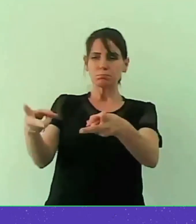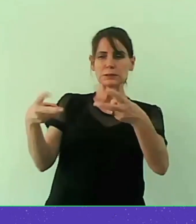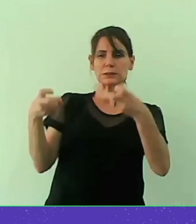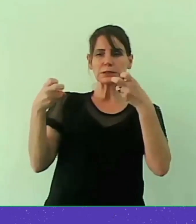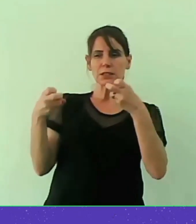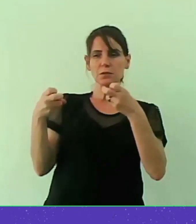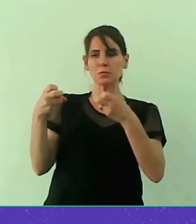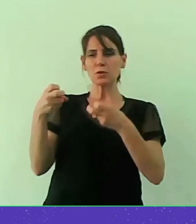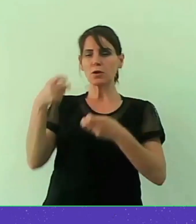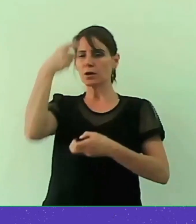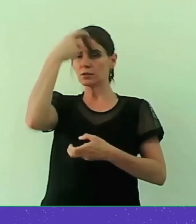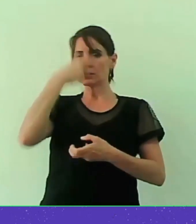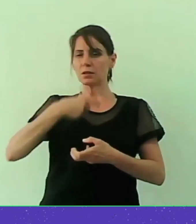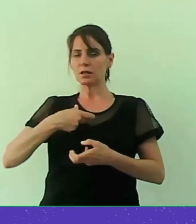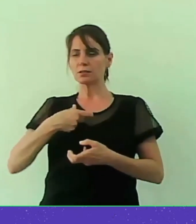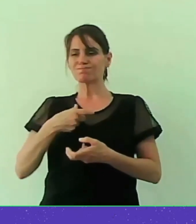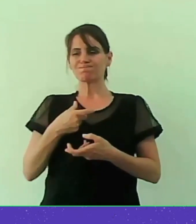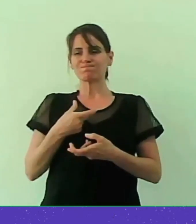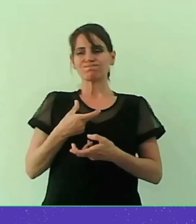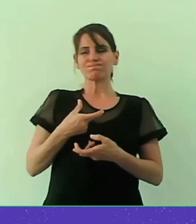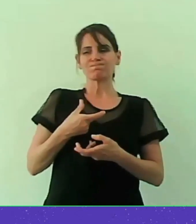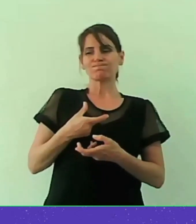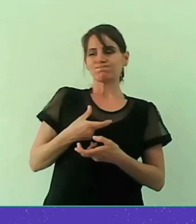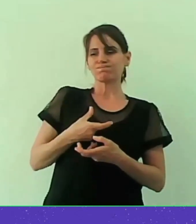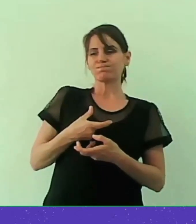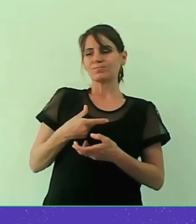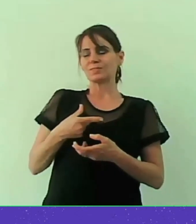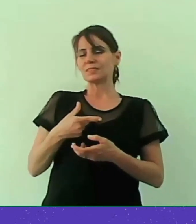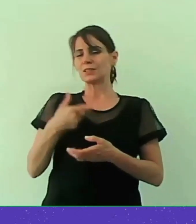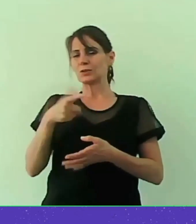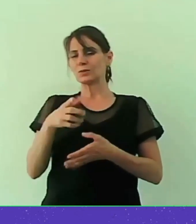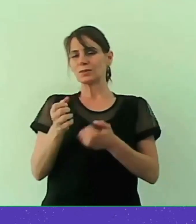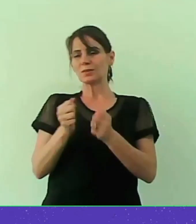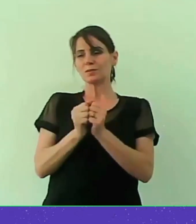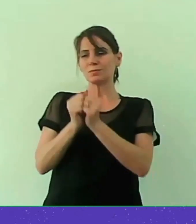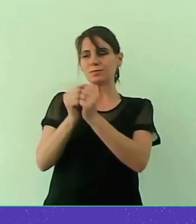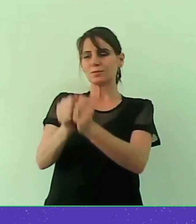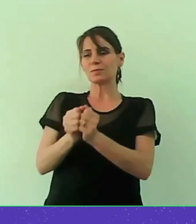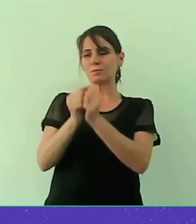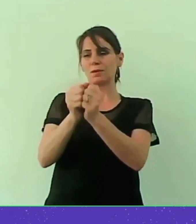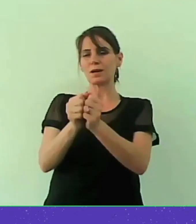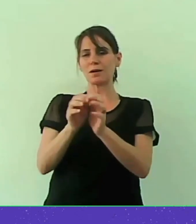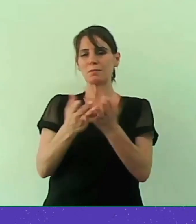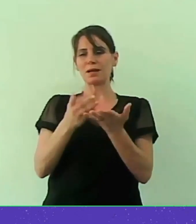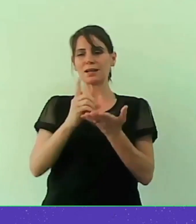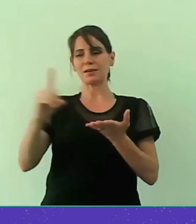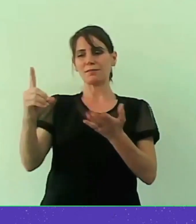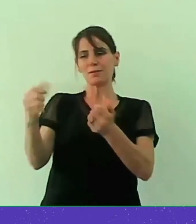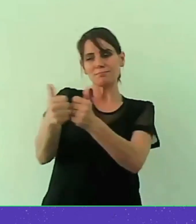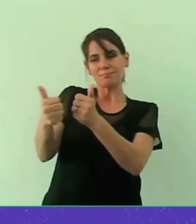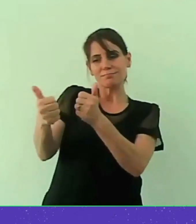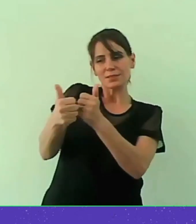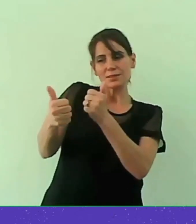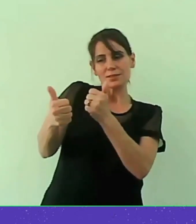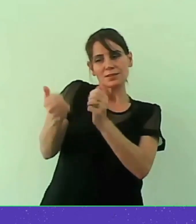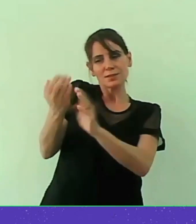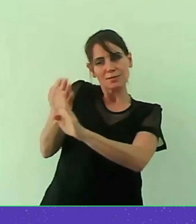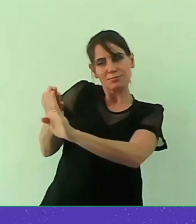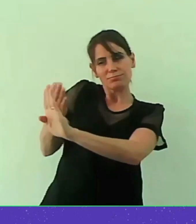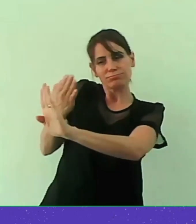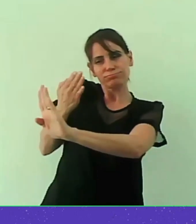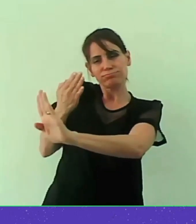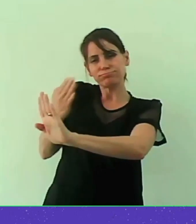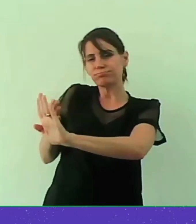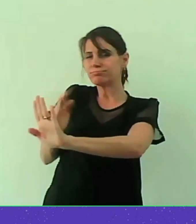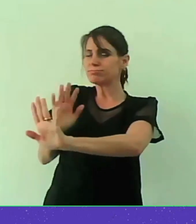estão deixando de acompanhar a palavra tão de perto. Porque já tem resultado no SEAP, já